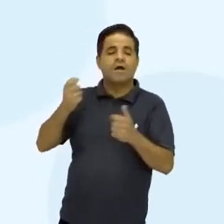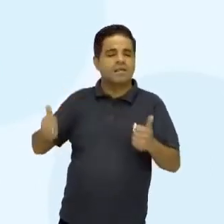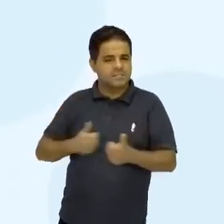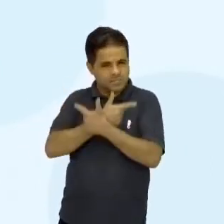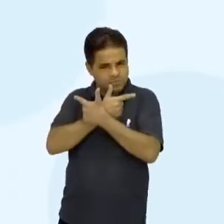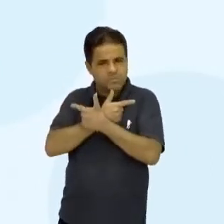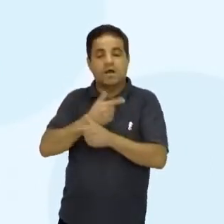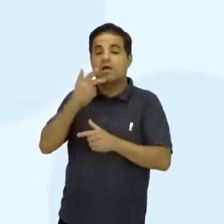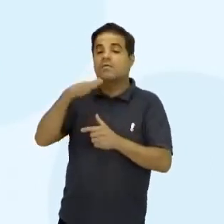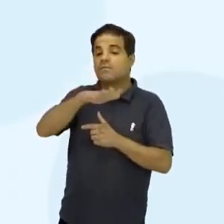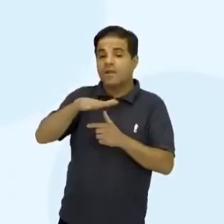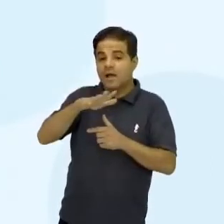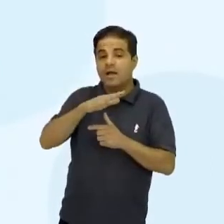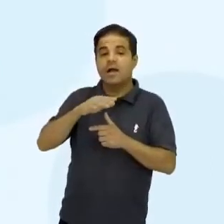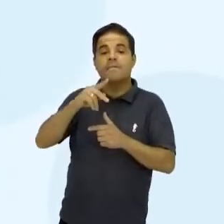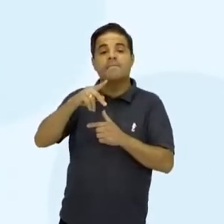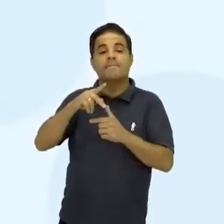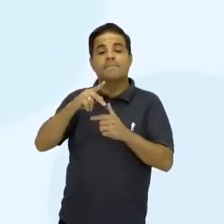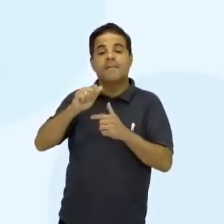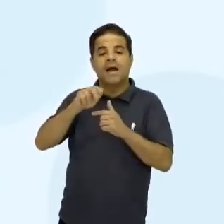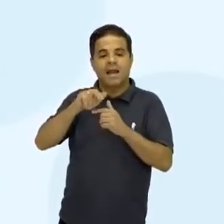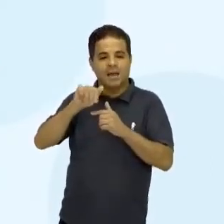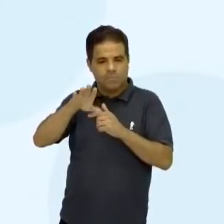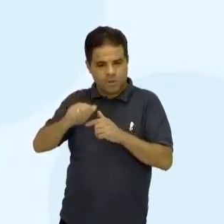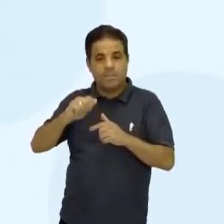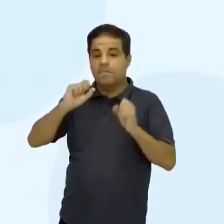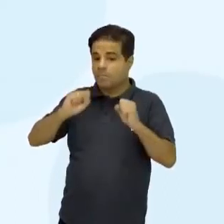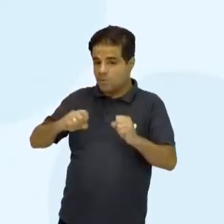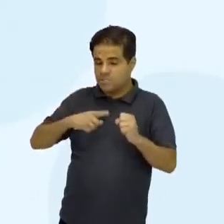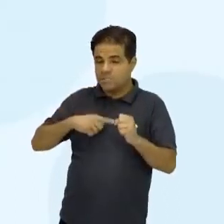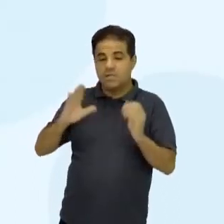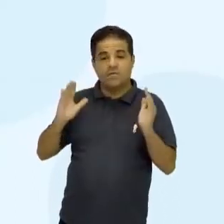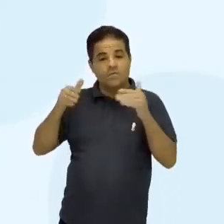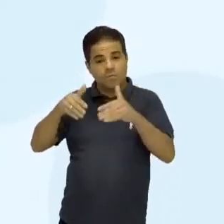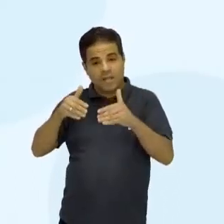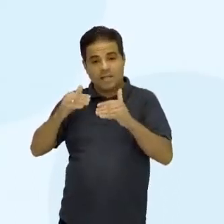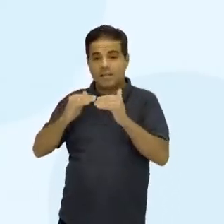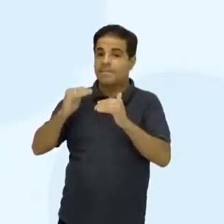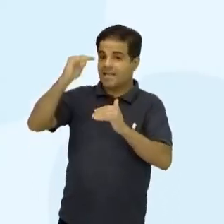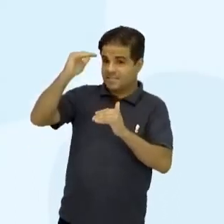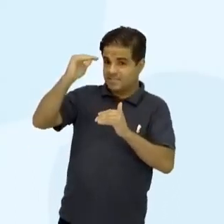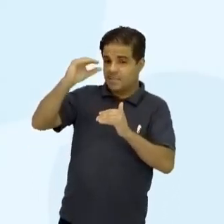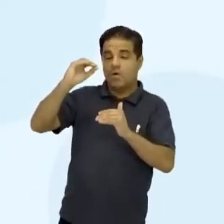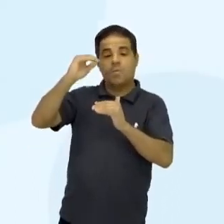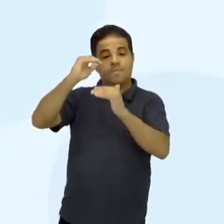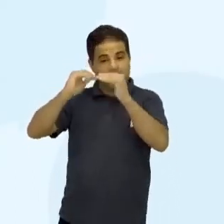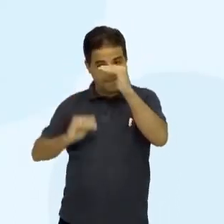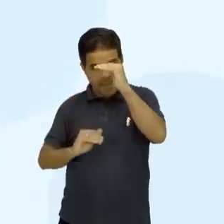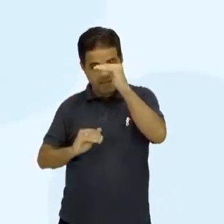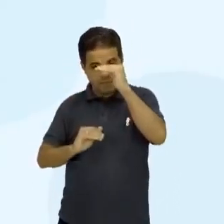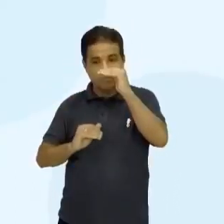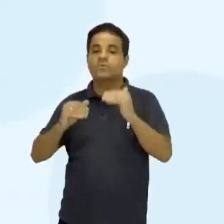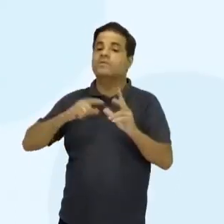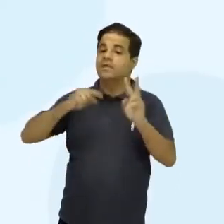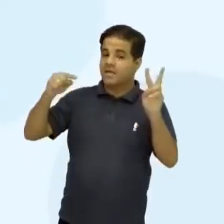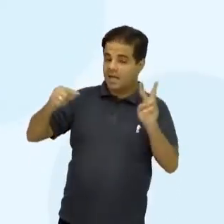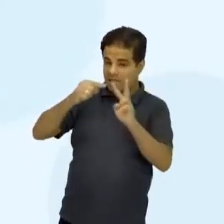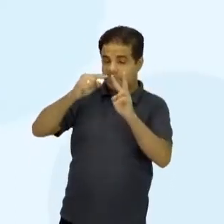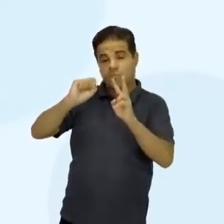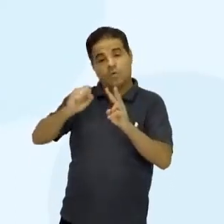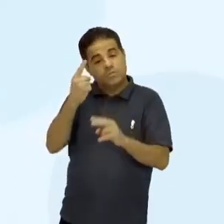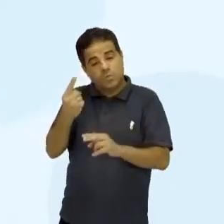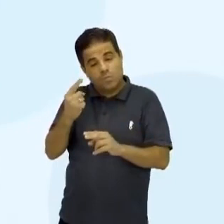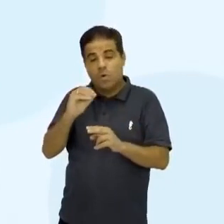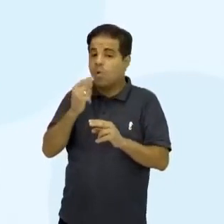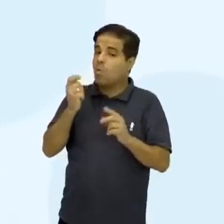gente está falando de uma parábola. A parábola ela pode ter como cavidade voltada para cima ou para baixo. Então, tem raízes, pode ser uma raiz só,